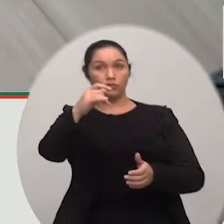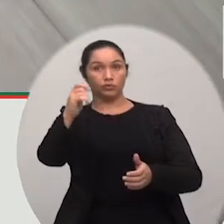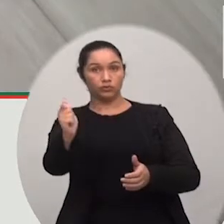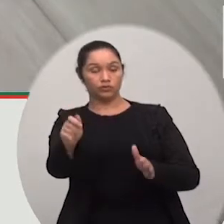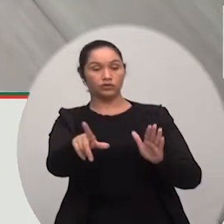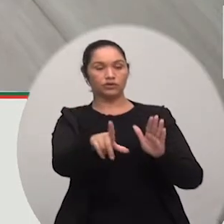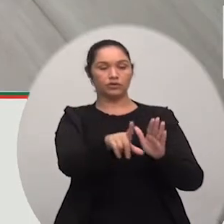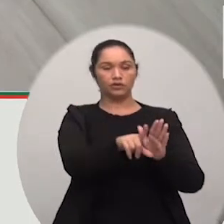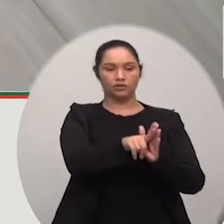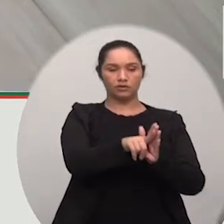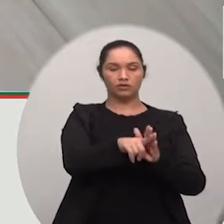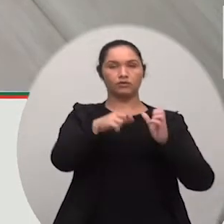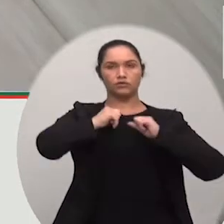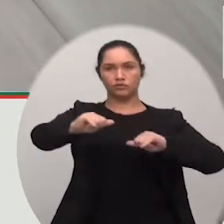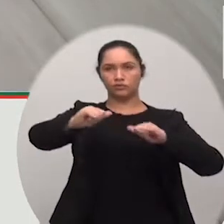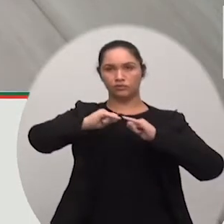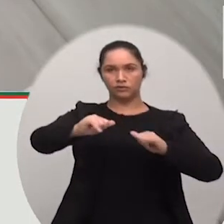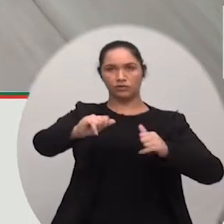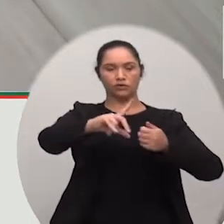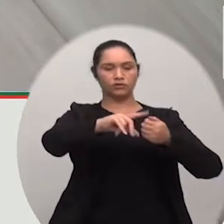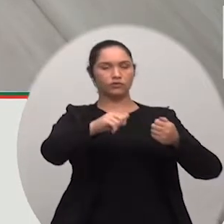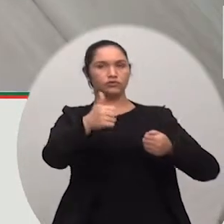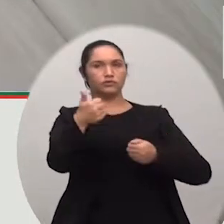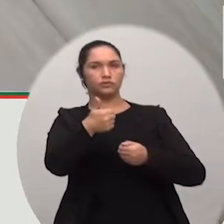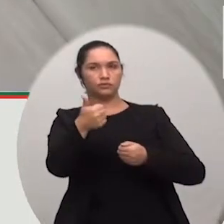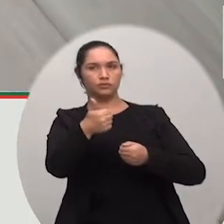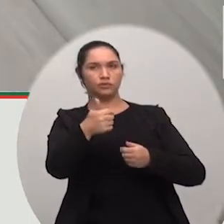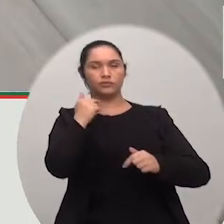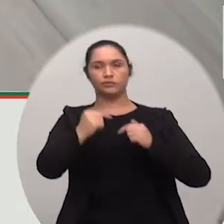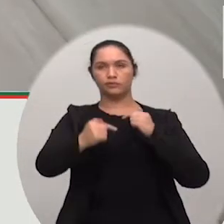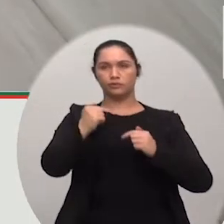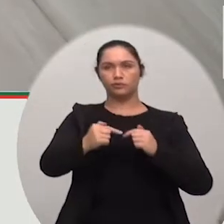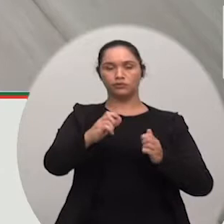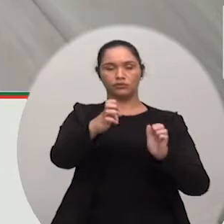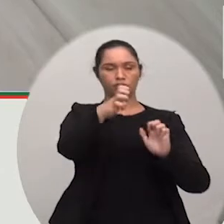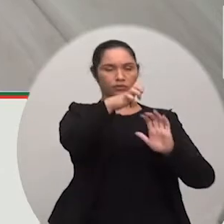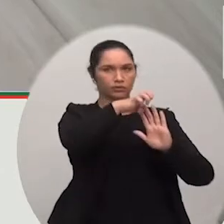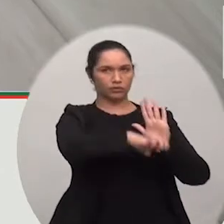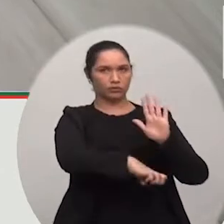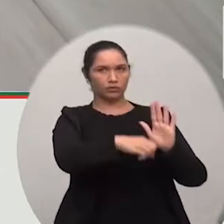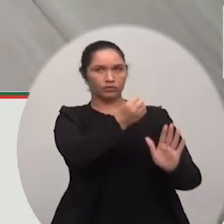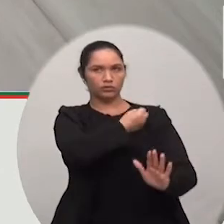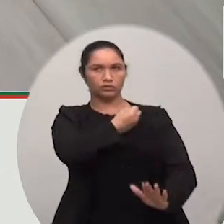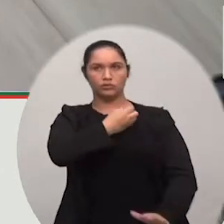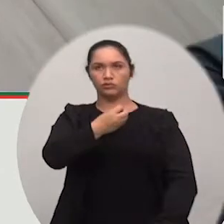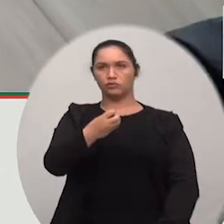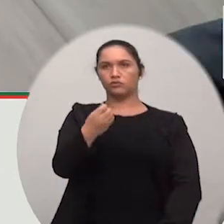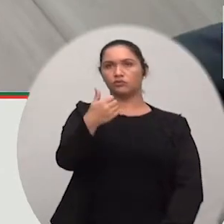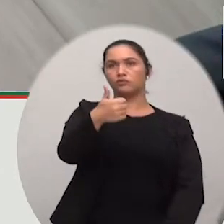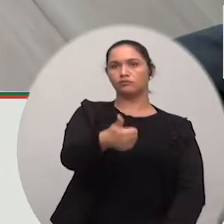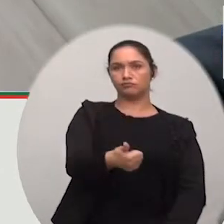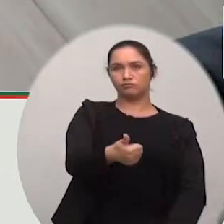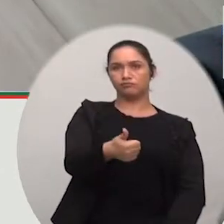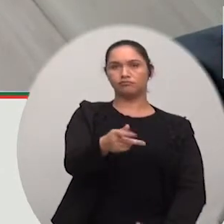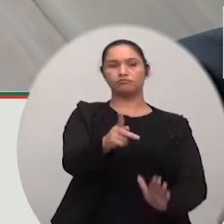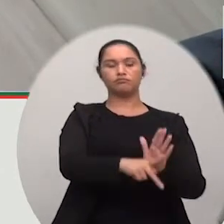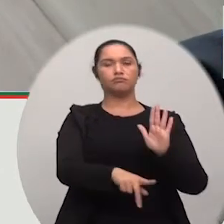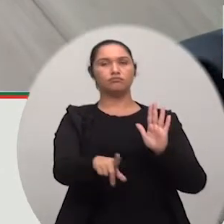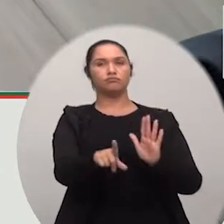artigo 1º, conforme segue. Está em discussão a emenda 001 ao